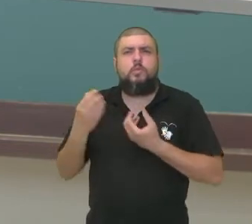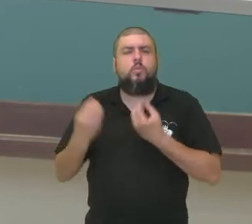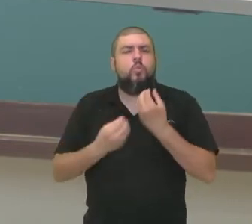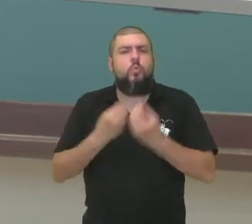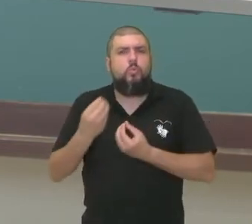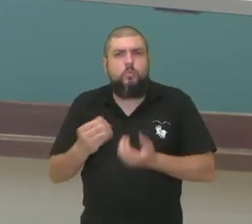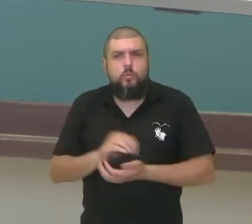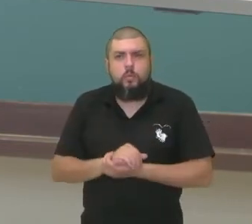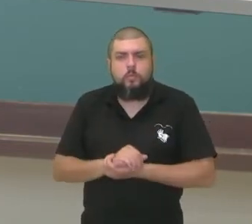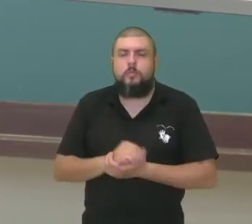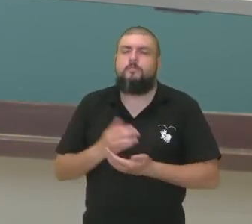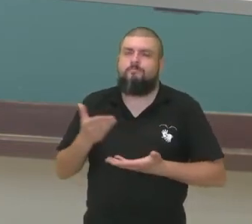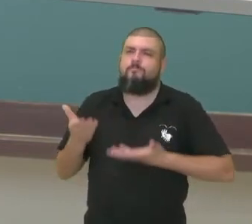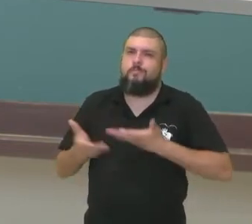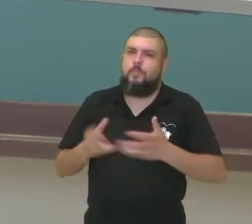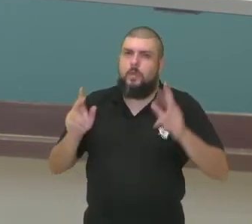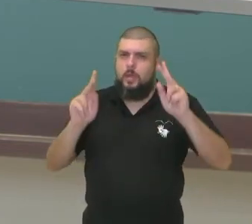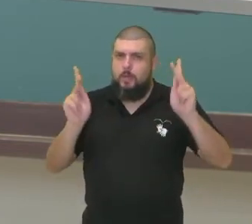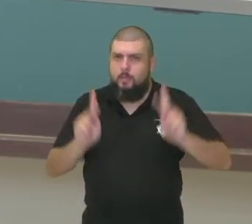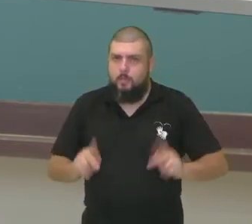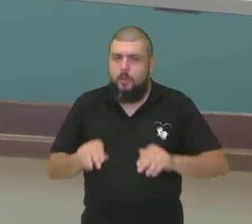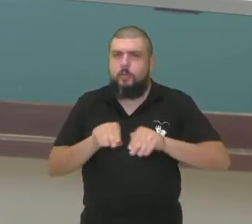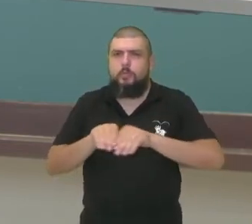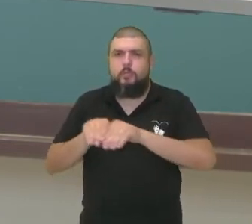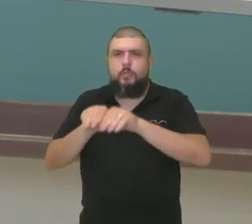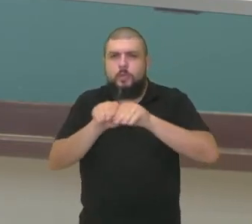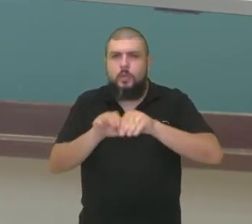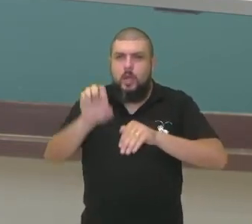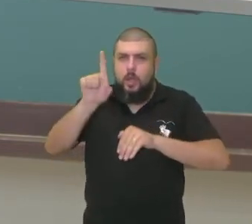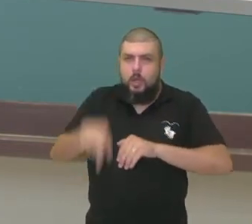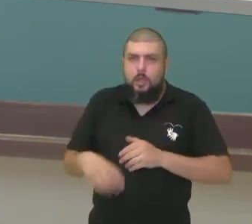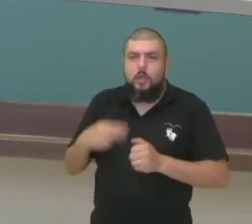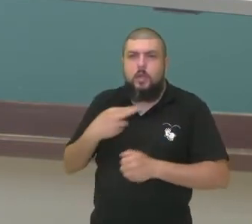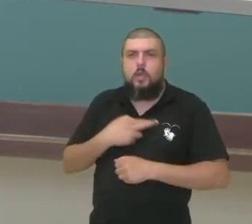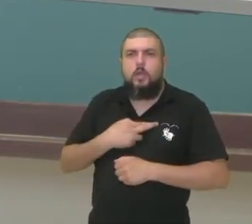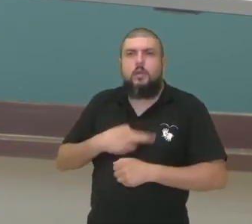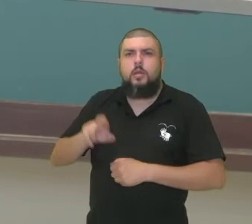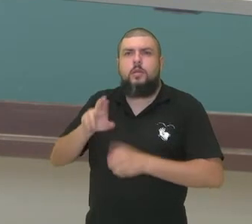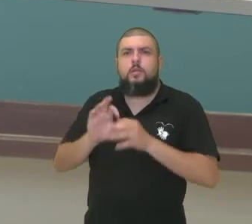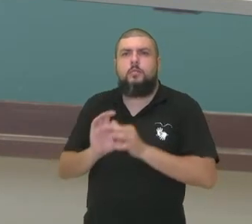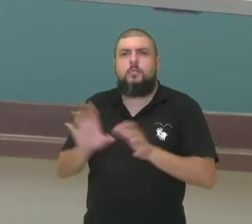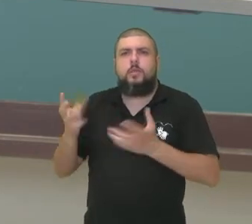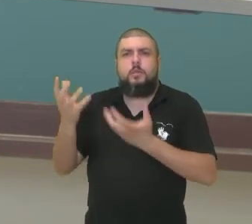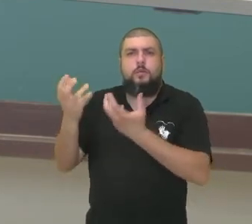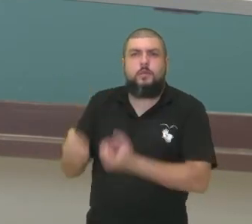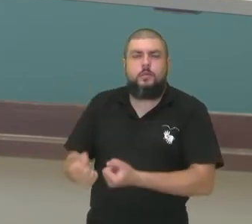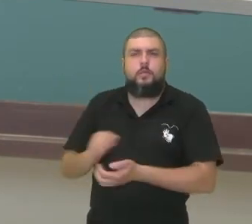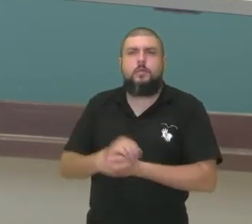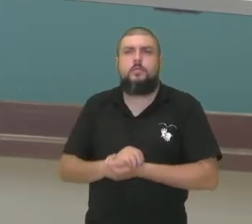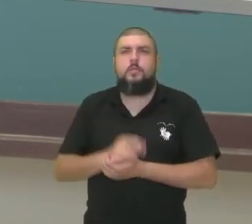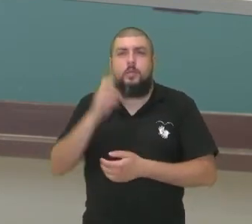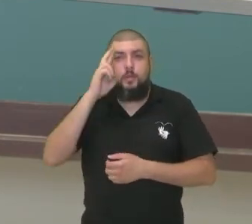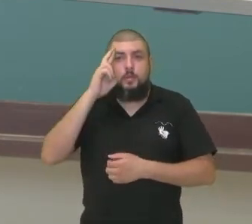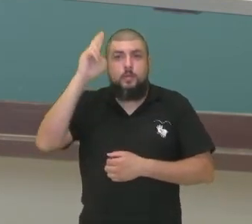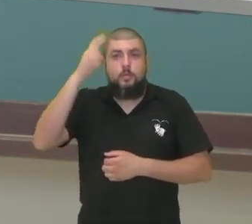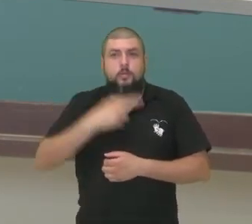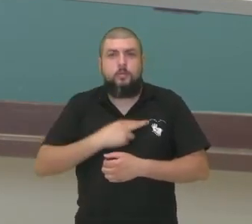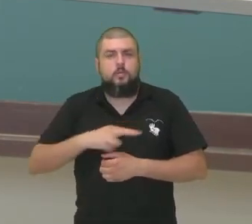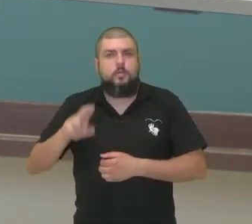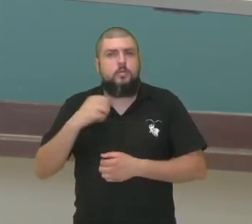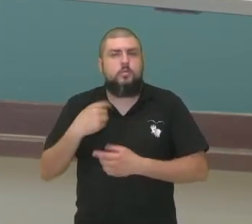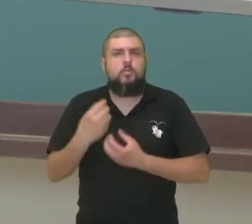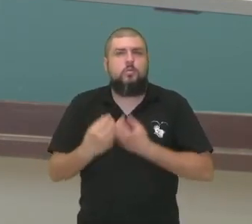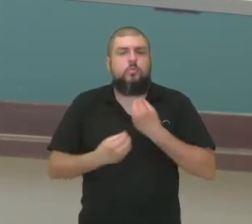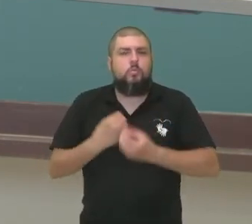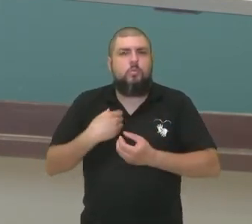paz, promover a igualdade, também é promover a liberdade religiosa. E aí é que está a função do líder religioso, de além de